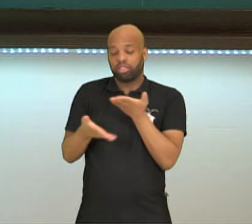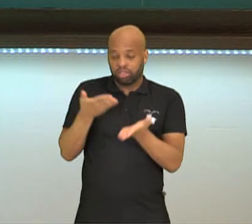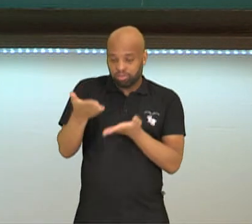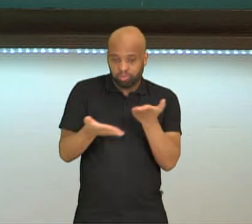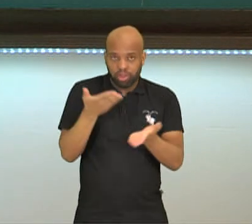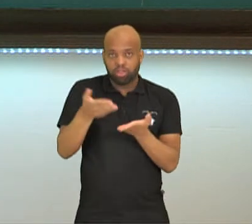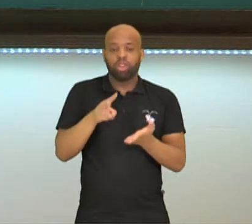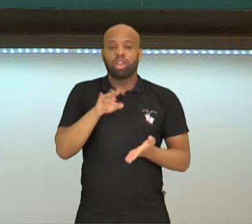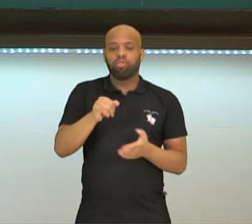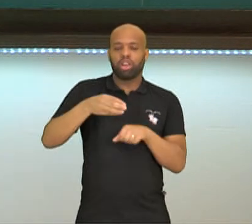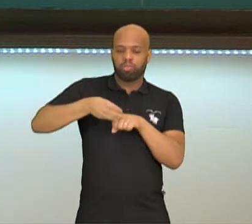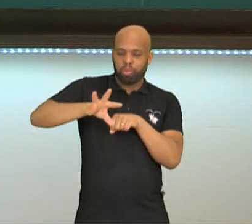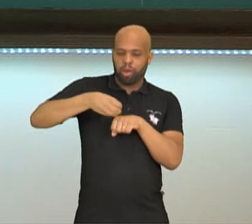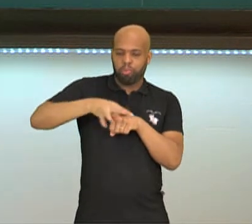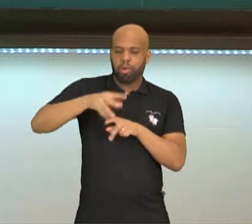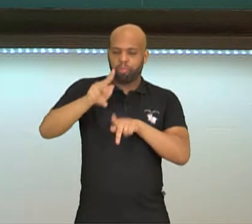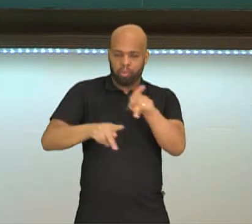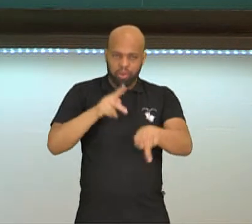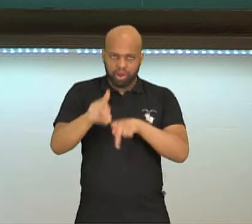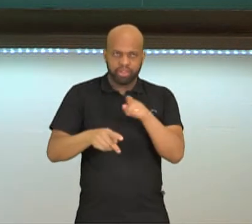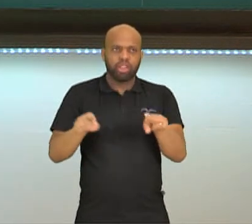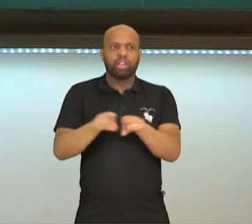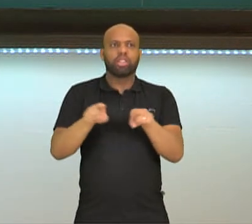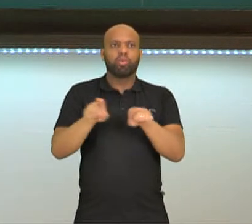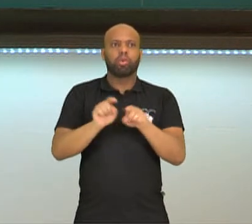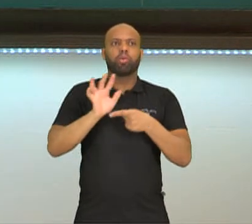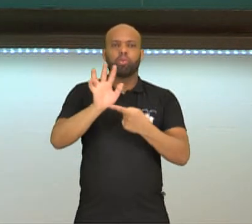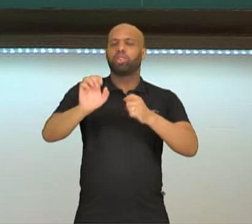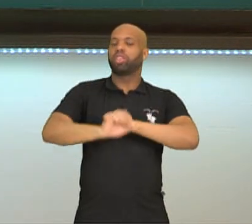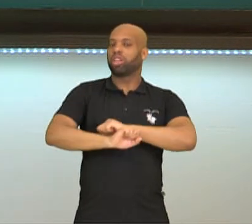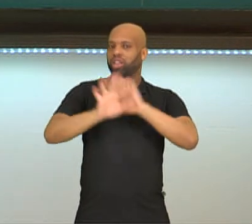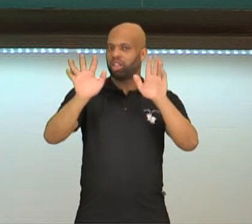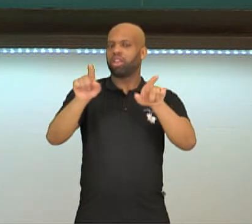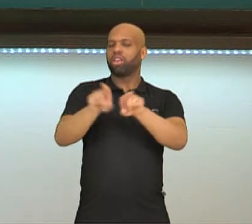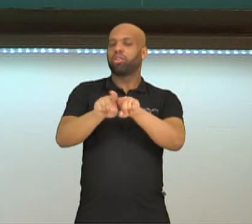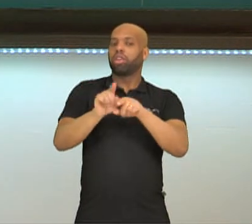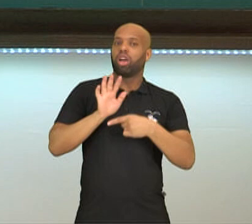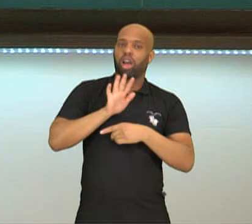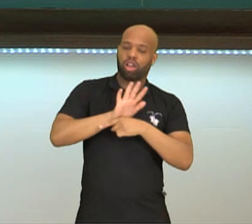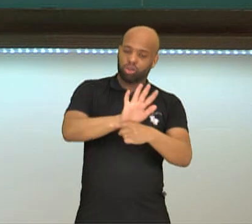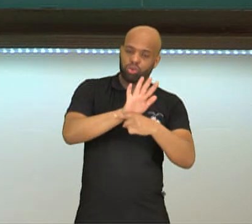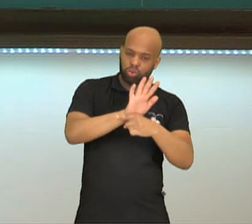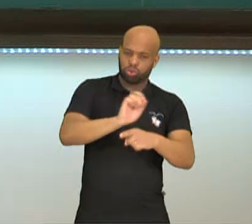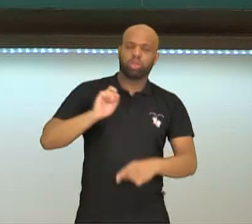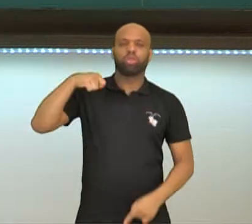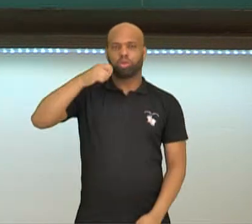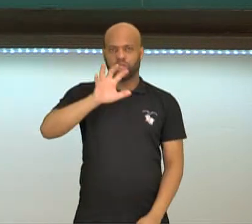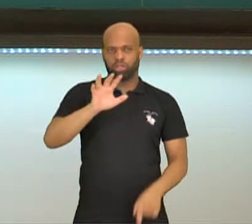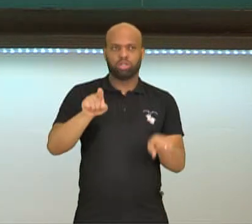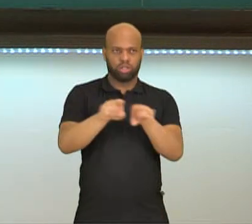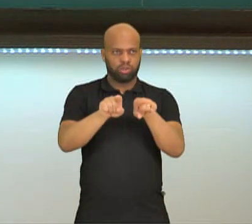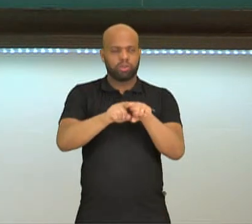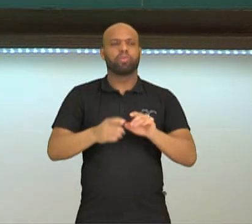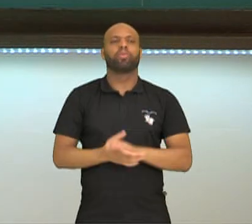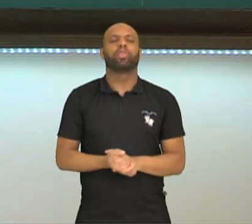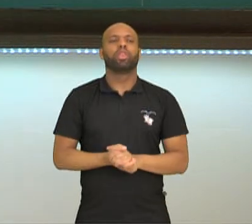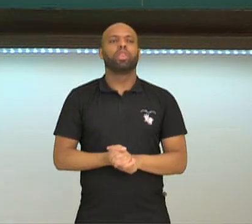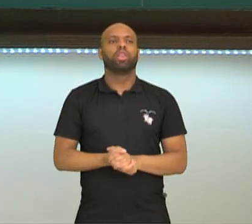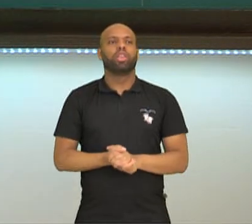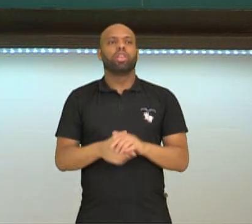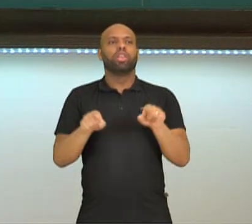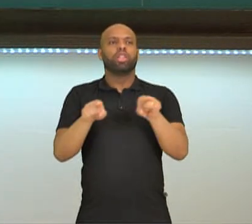vai orientar a população, vai esclarecer dúvidas, vai ajudar, né, nesse sentido aí.